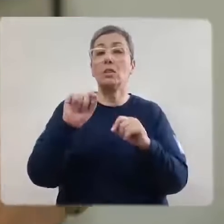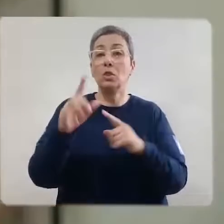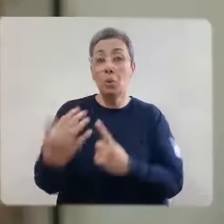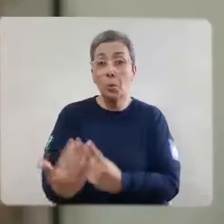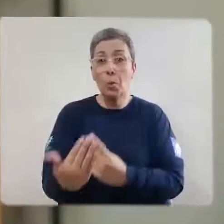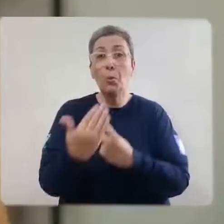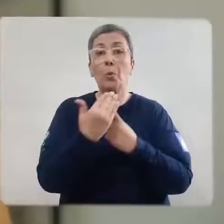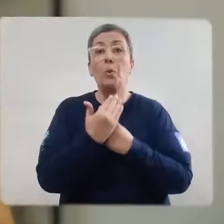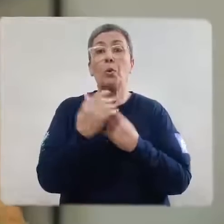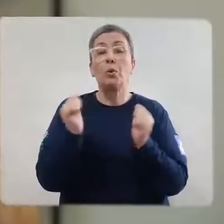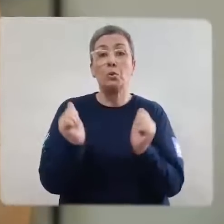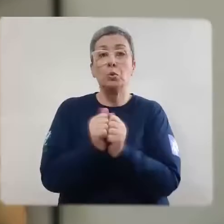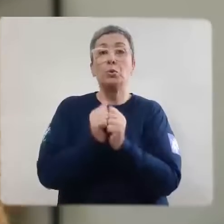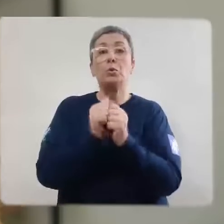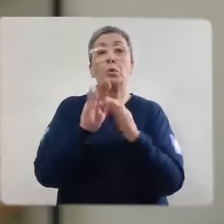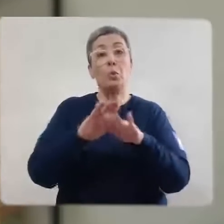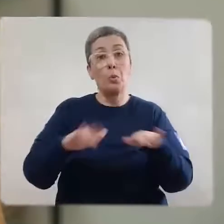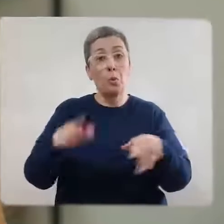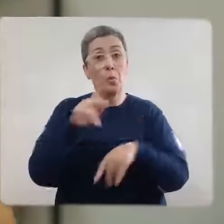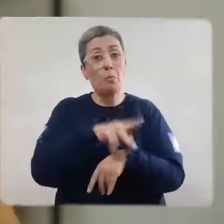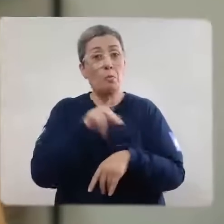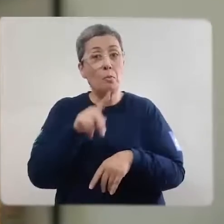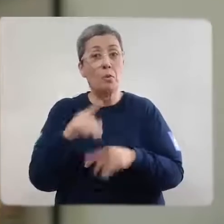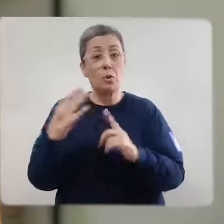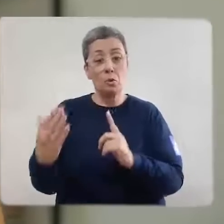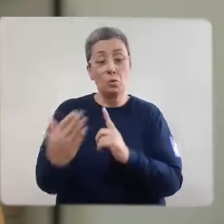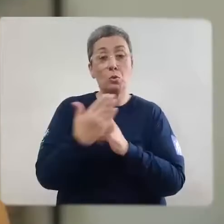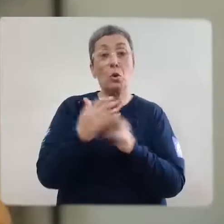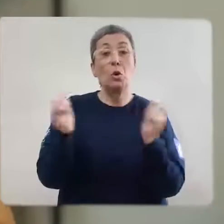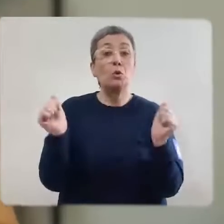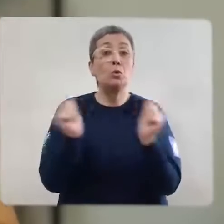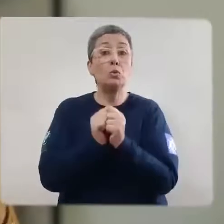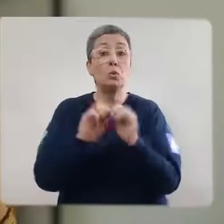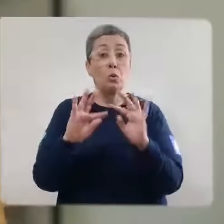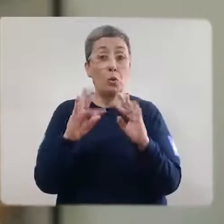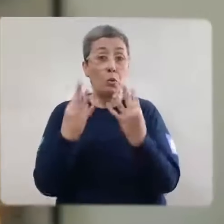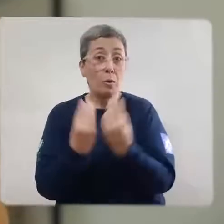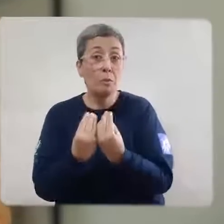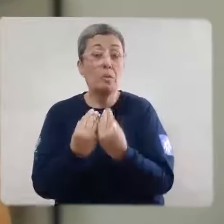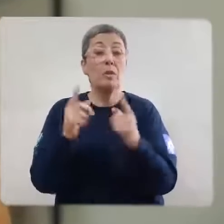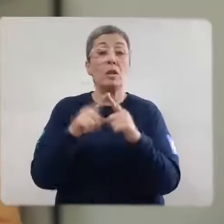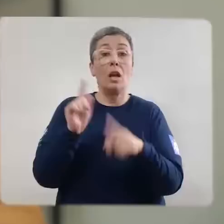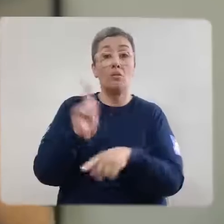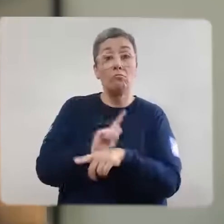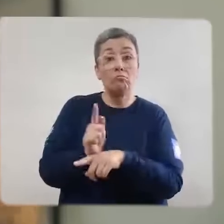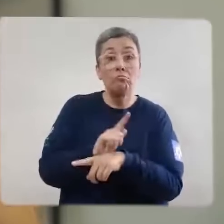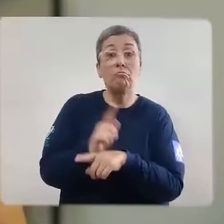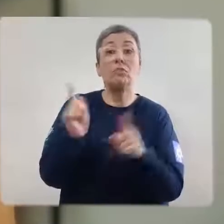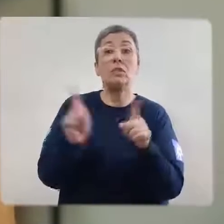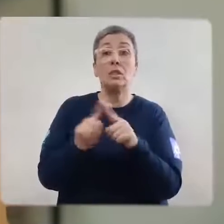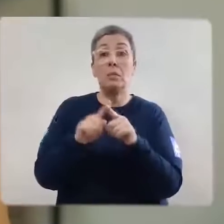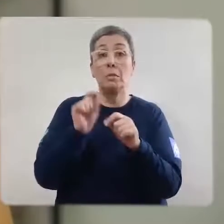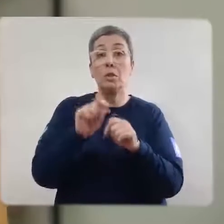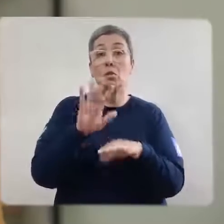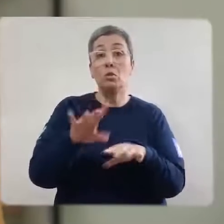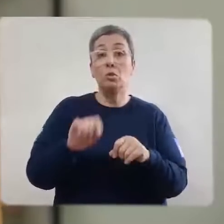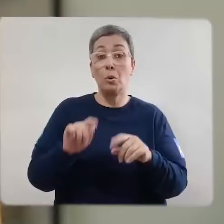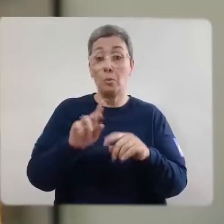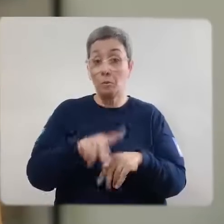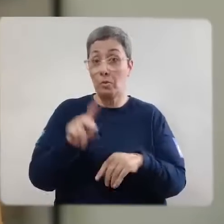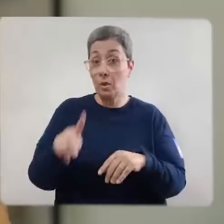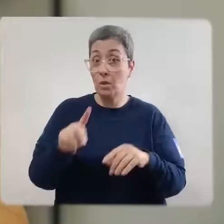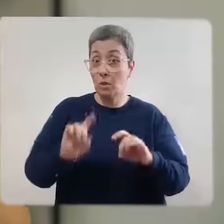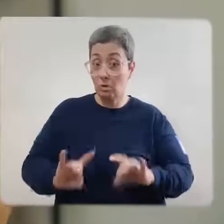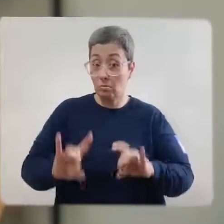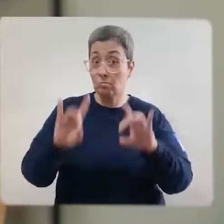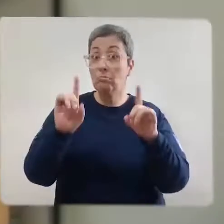de acolhimento, junto com você, professor, junto com a família, junto com a gestão, inclusive junto com os